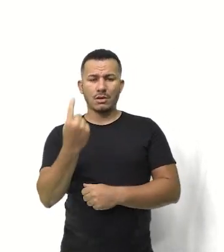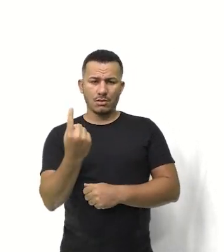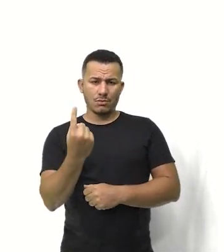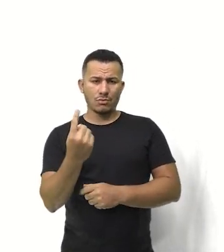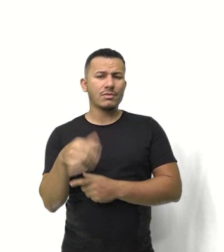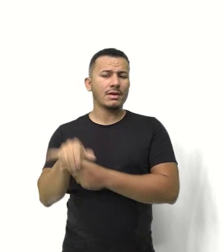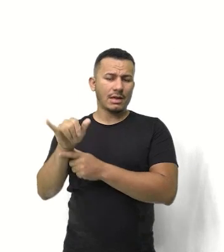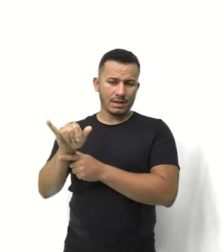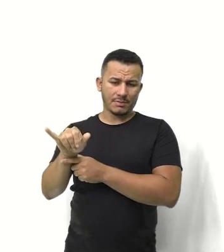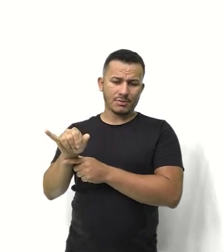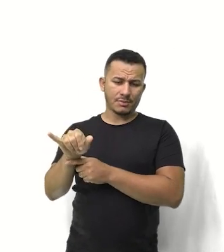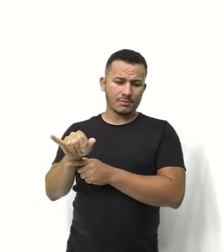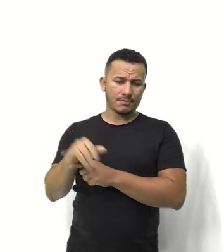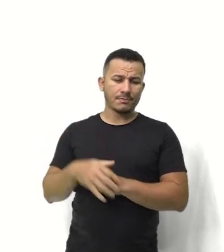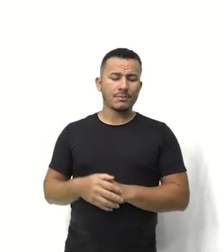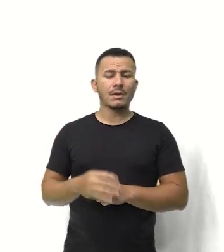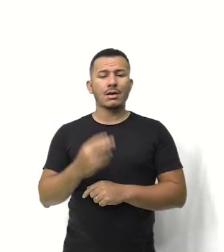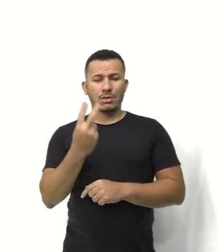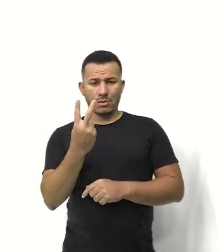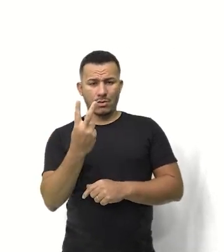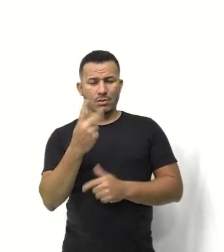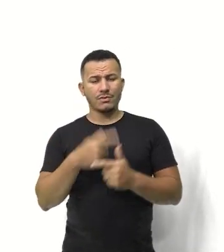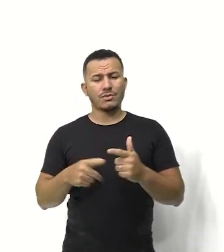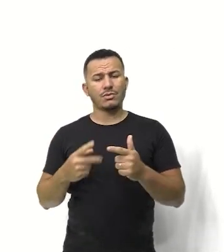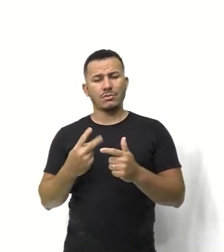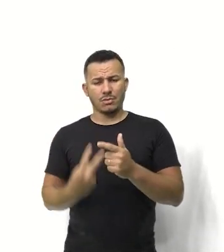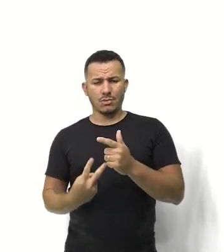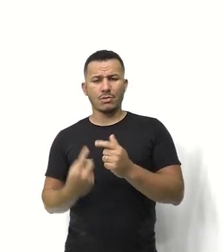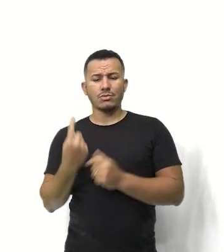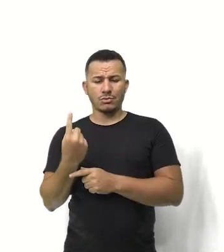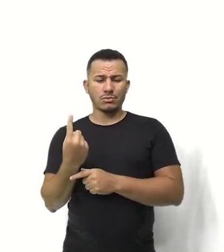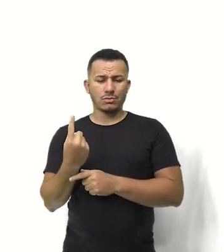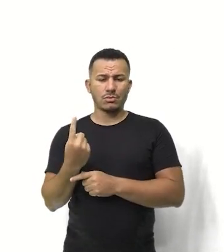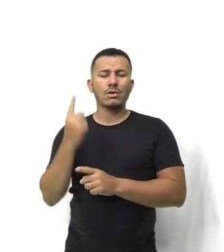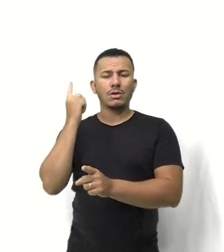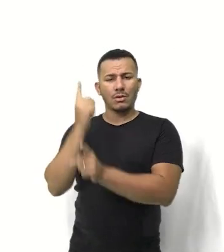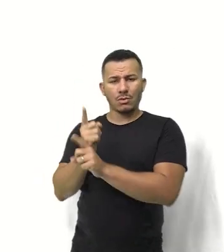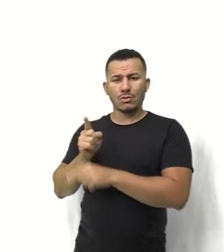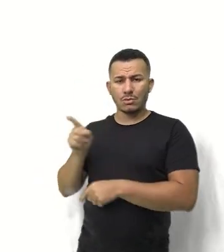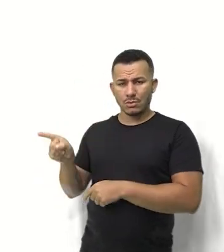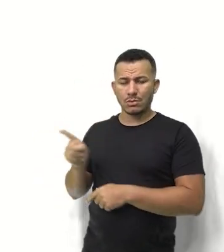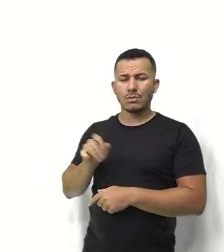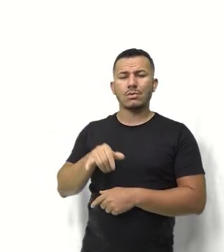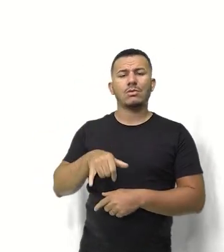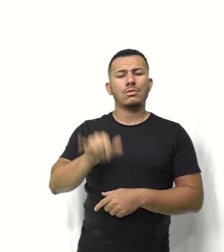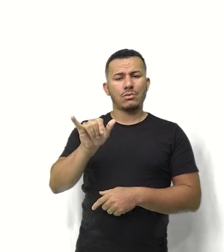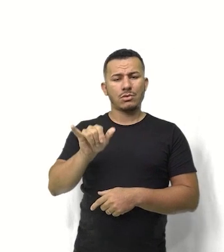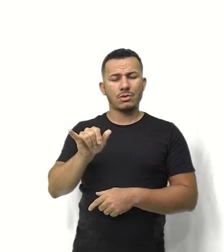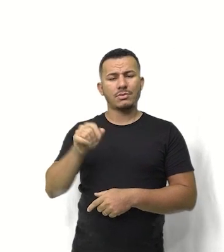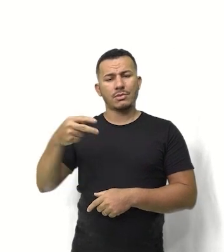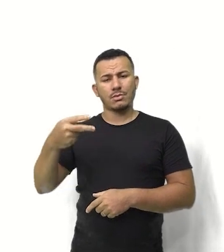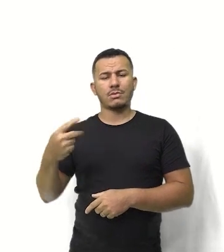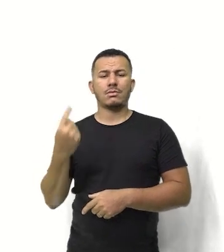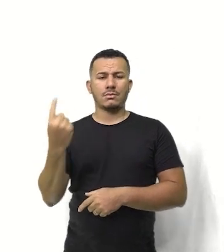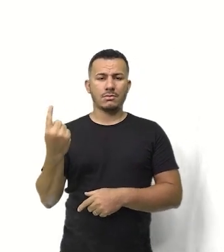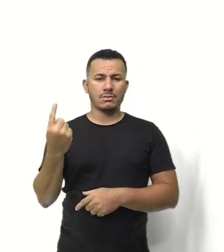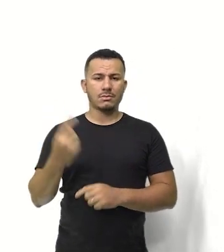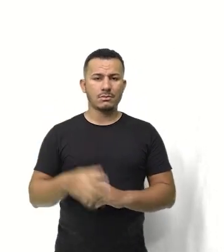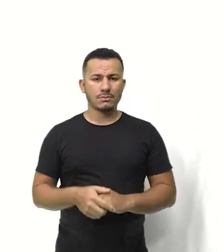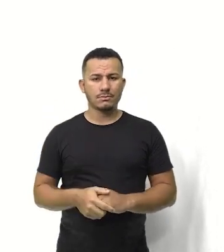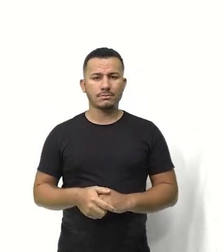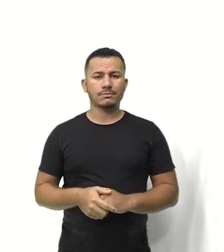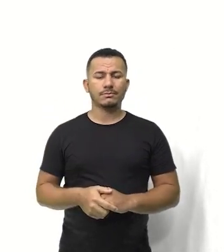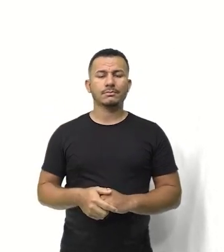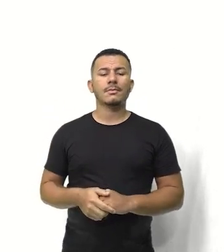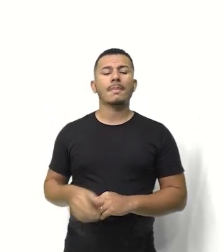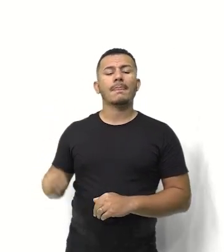dar 1, que é y, então, e 2 dividido por 2 vai dar 1. Olha qual foi o valor. O valor foi 1 de